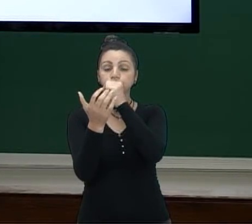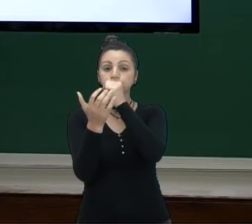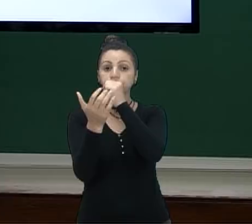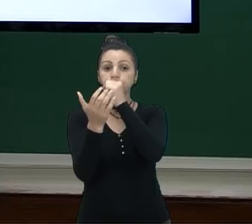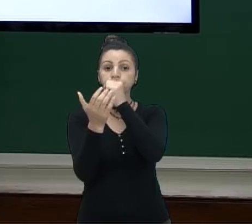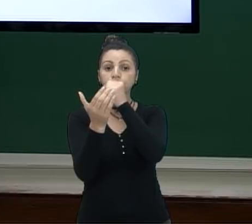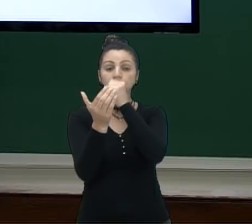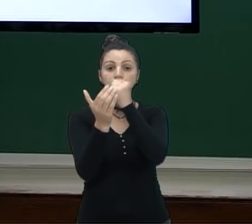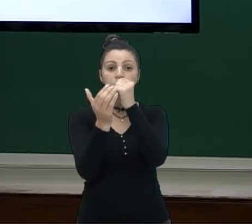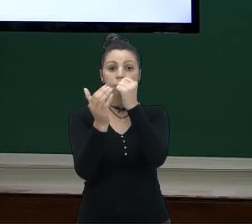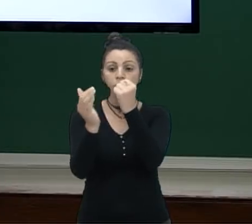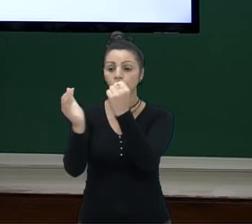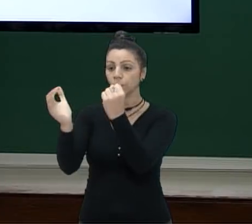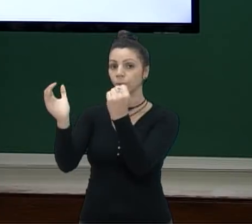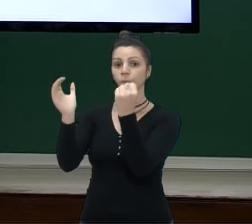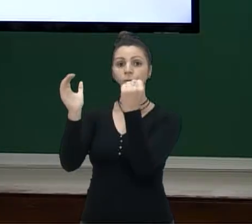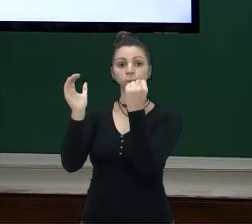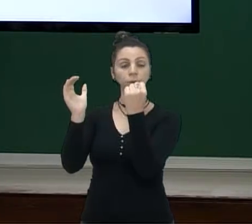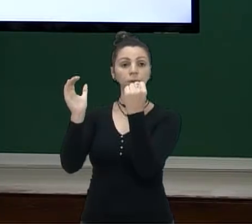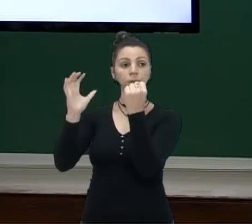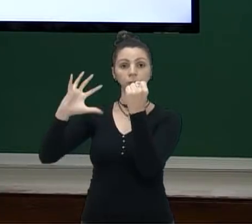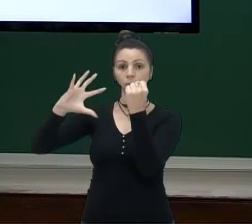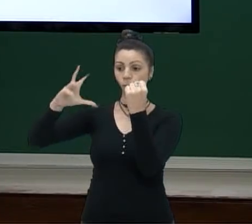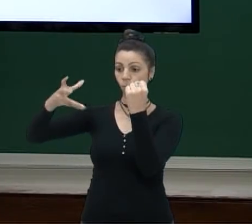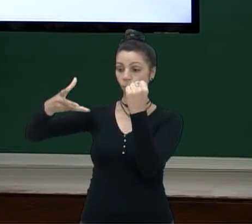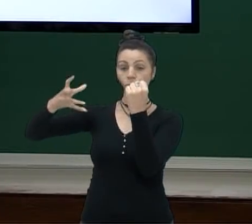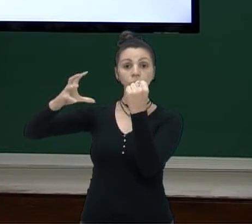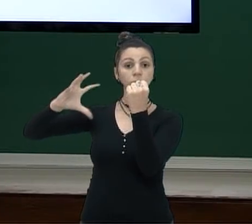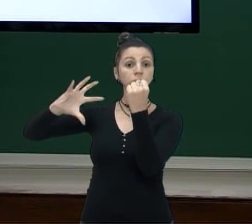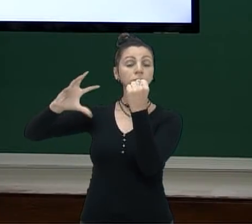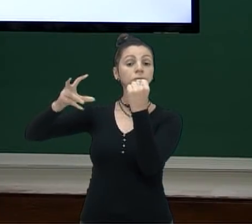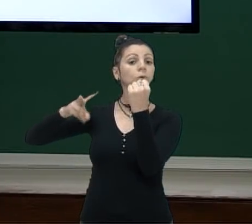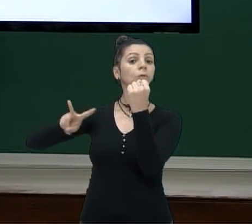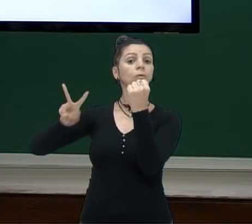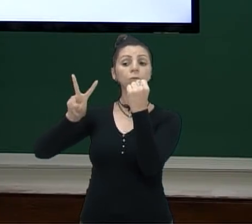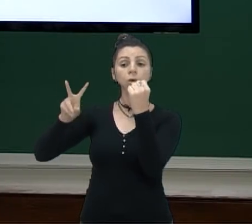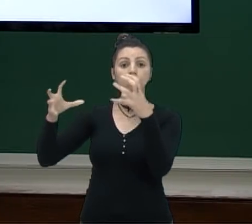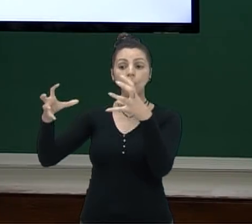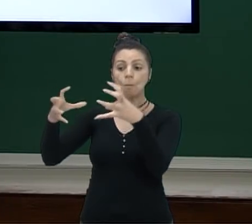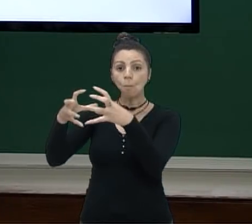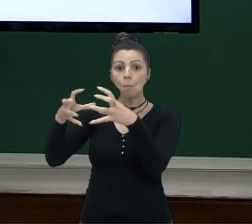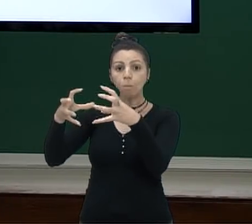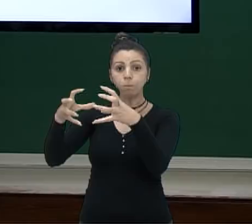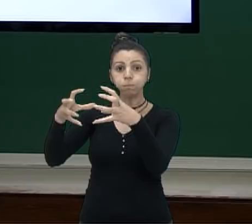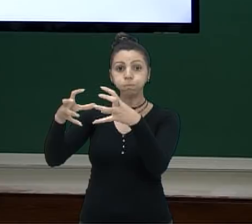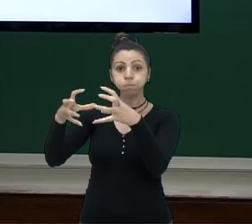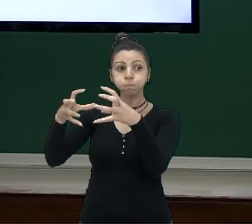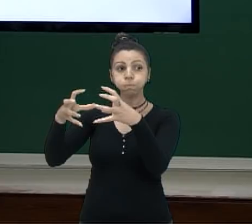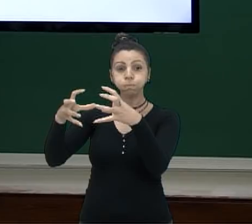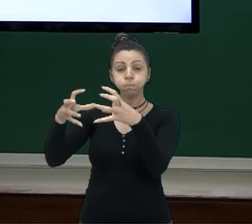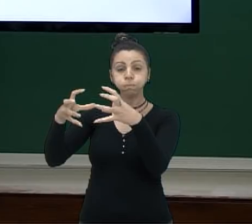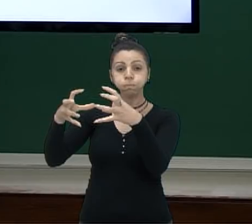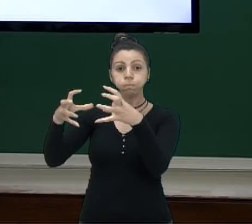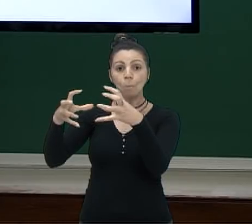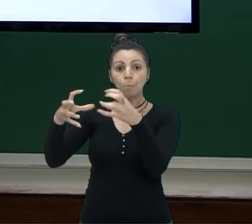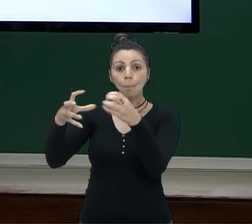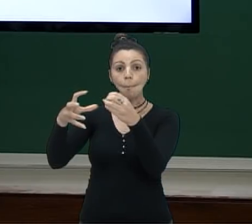Vejam o formato final. Olhem o volume que eu tenho. Esse é o meu volume agora inicial.